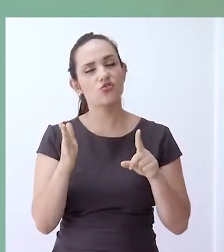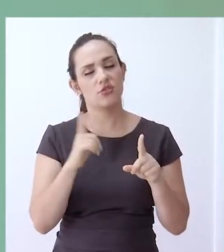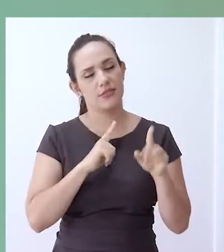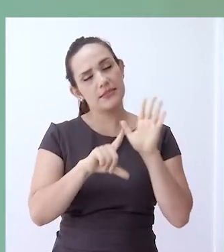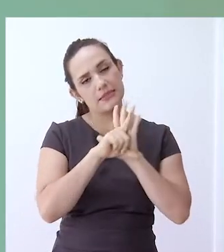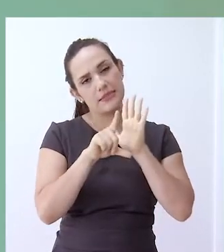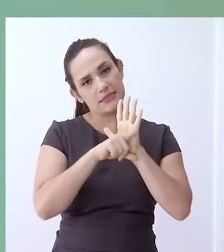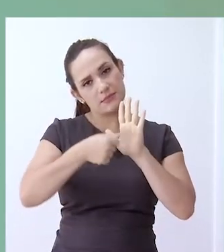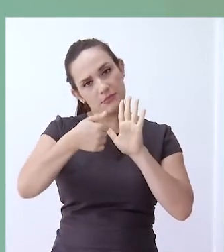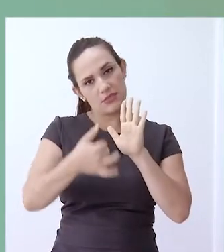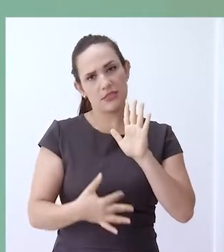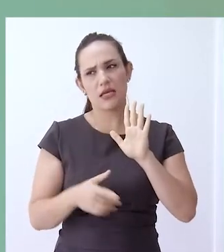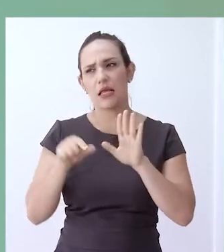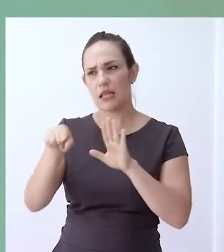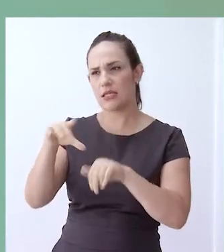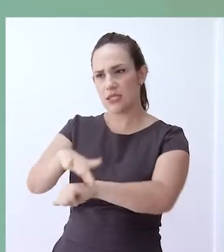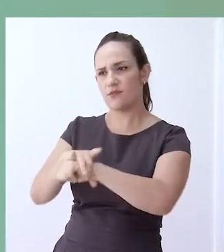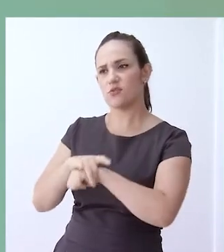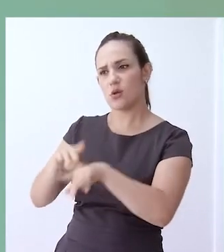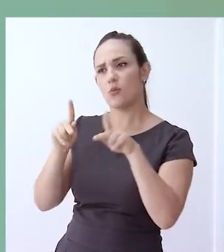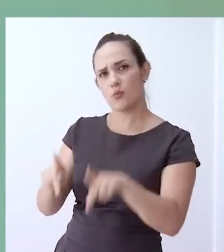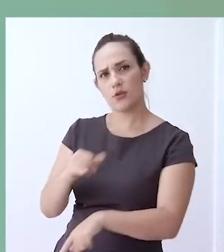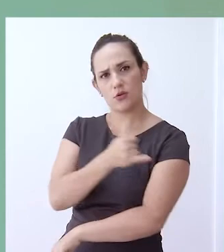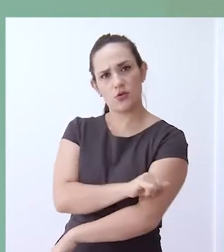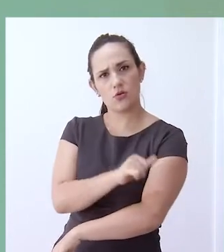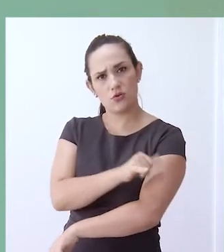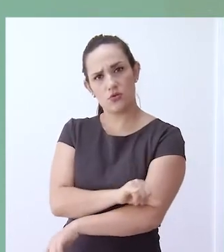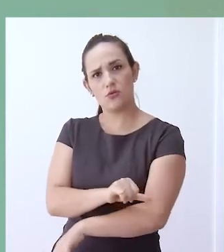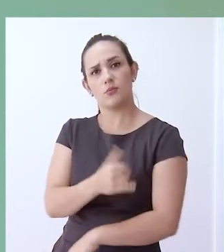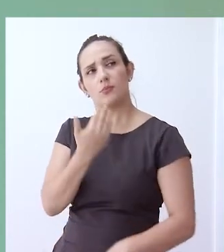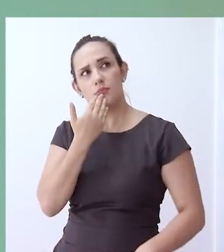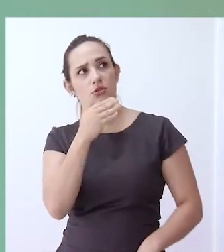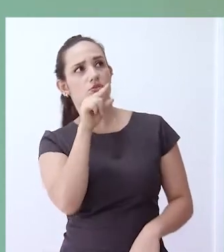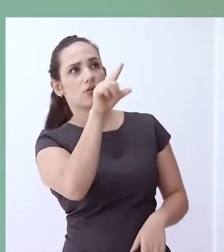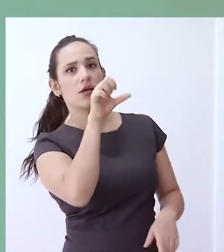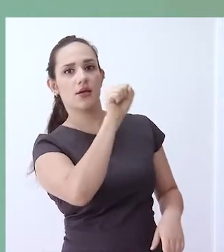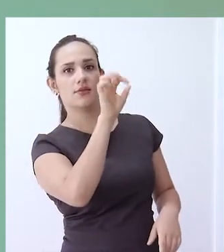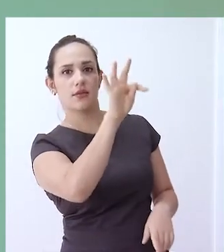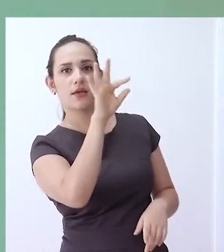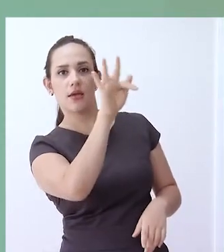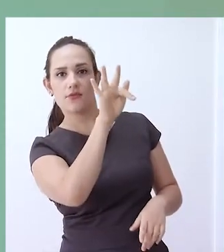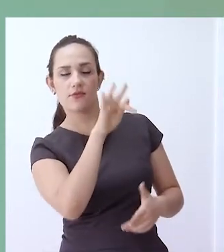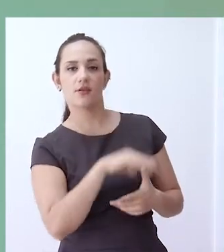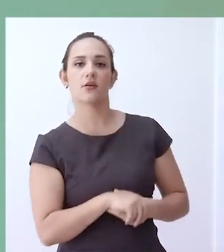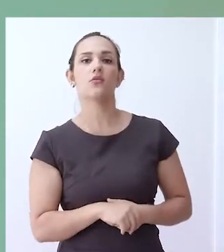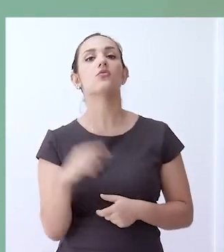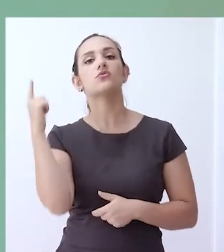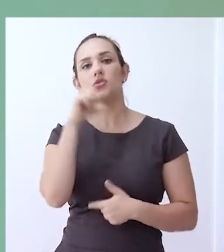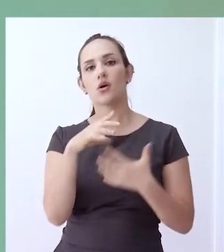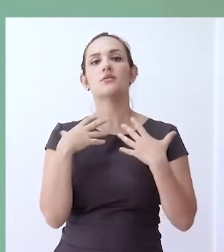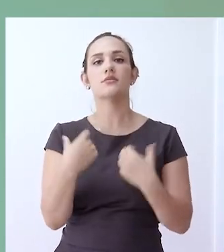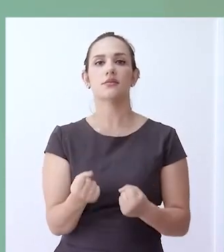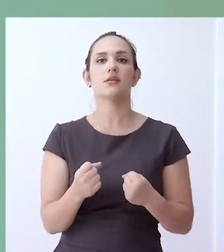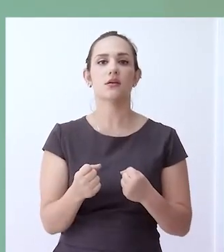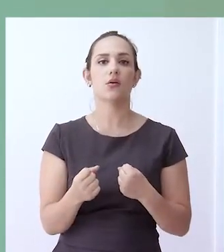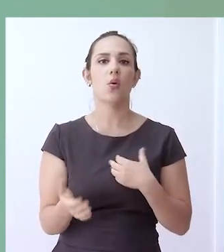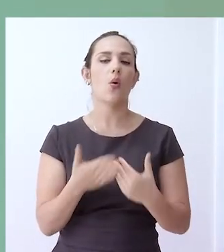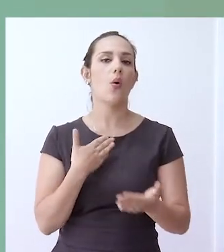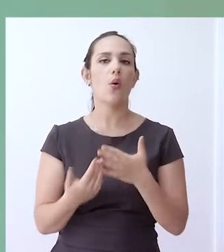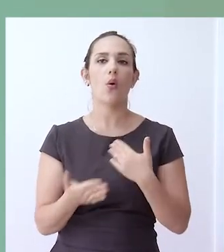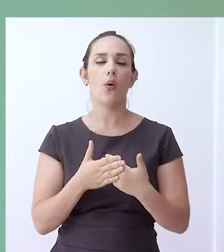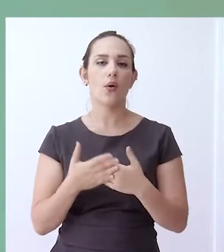inclusive recentemente a Defensoria Pública do Rio de Janeiro, em reclamação junto ao Supremo Tribunal Federal, conseguiu obter